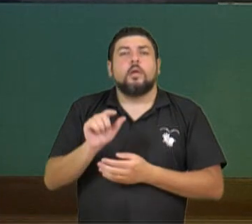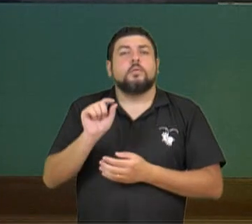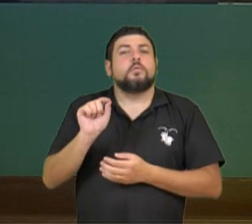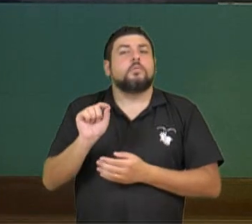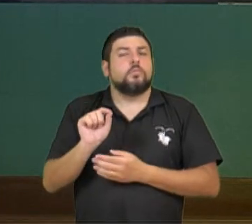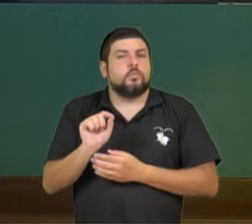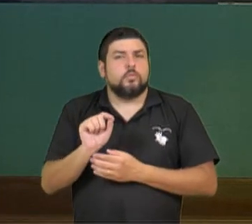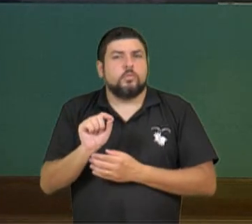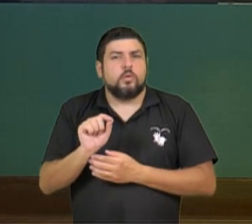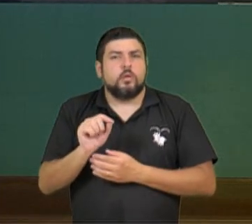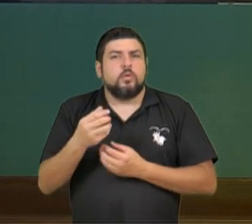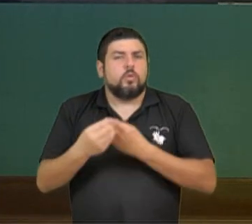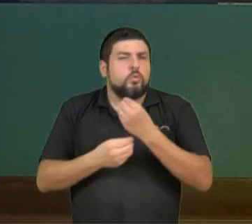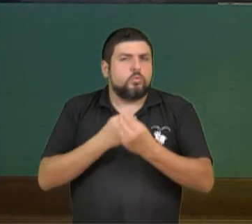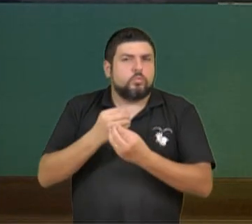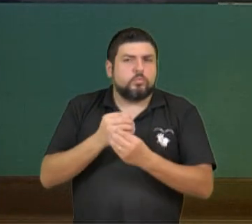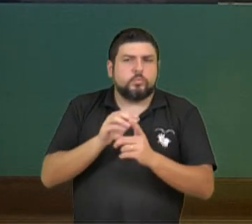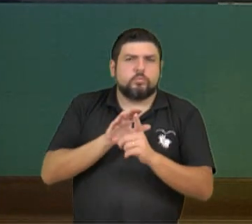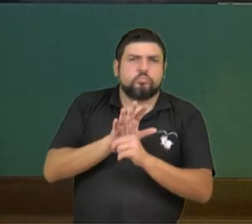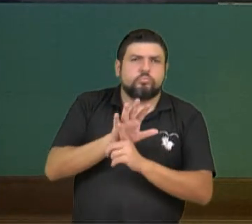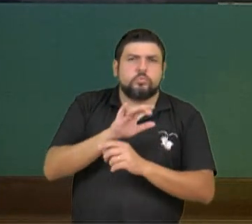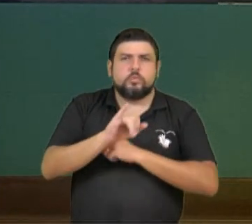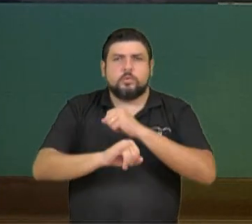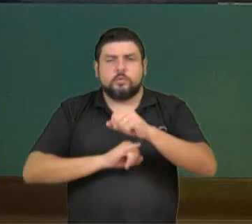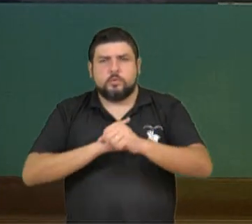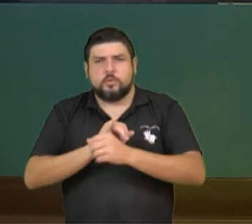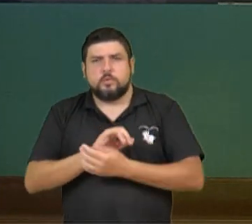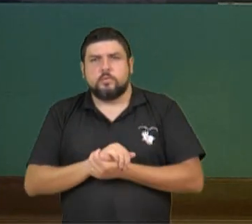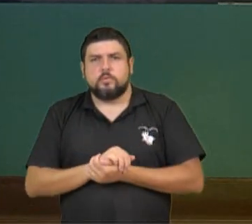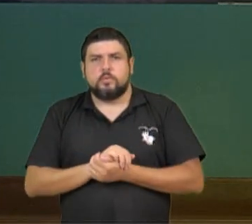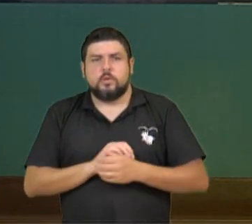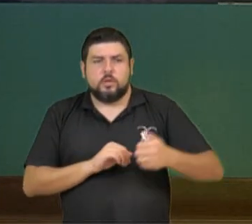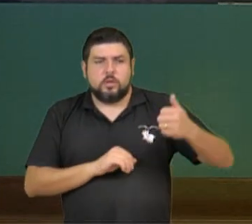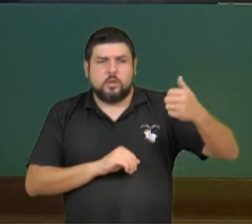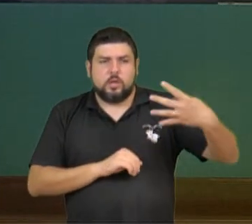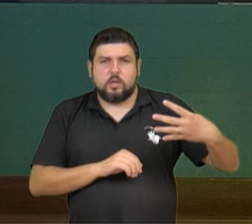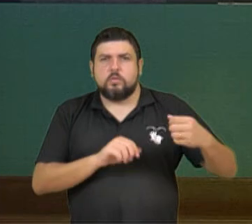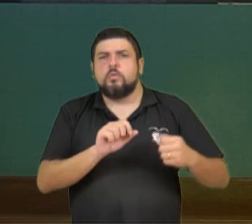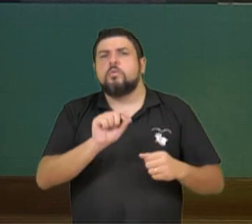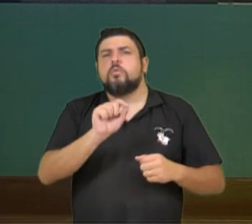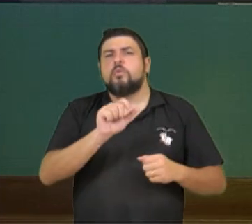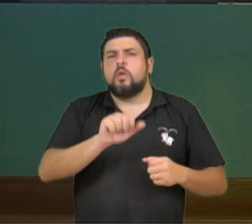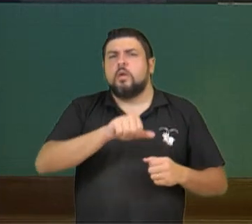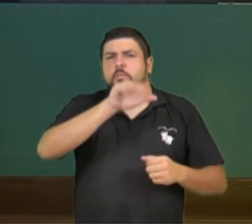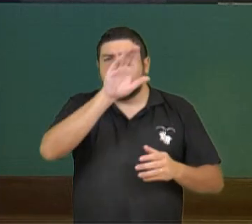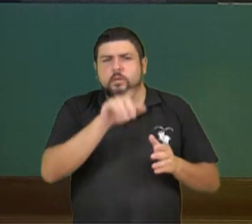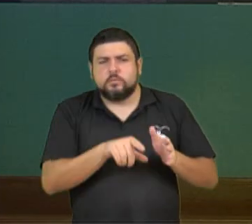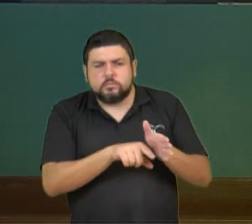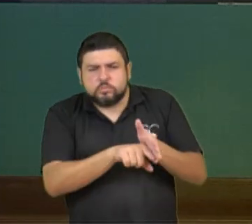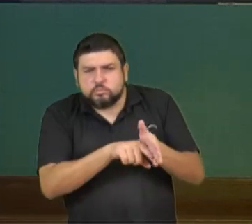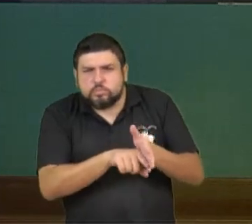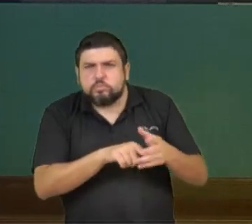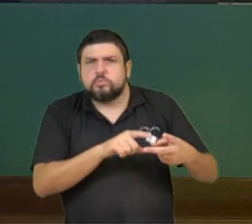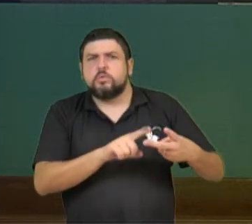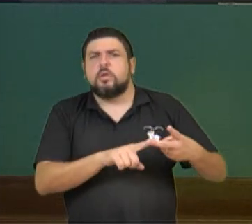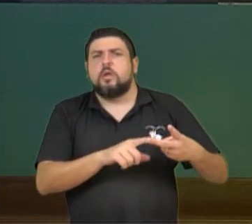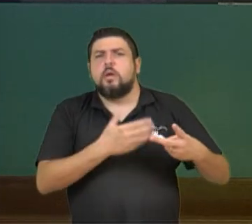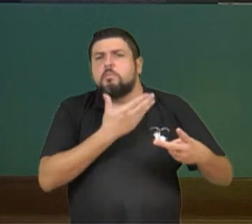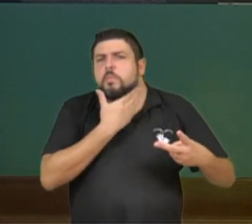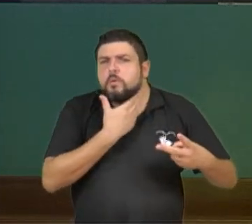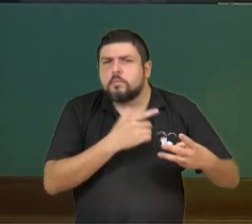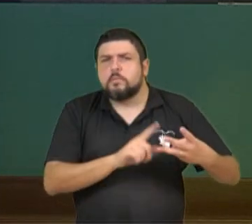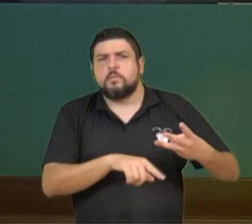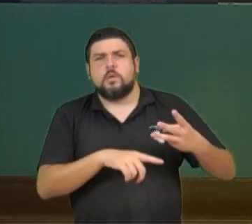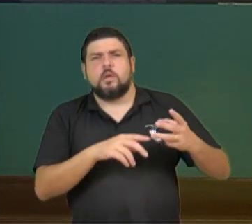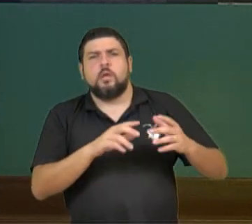bem grande de uso. Dos 14 em diante, principalmente a partir de pesquisas, bate-papos, redes sociais, e nessa